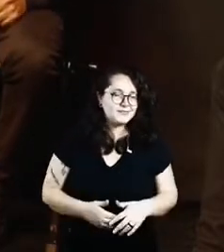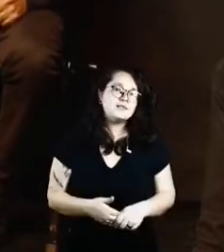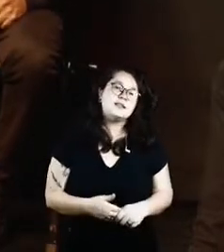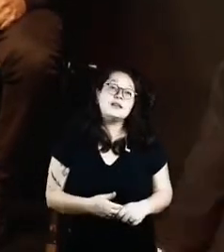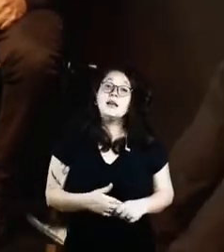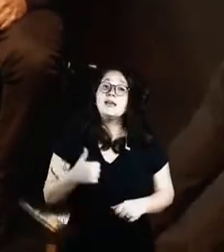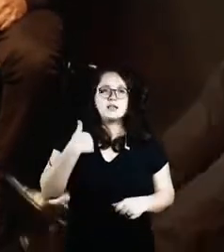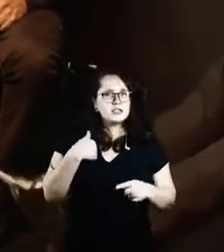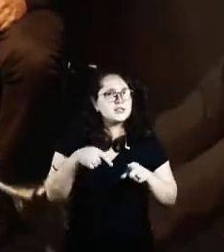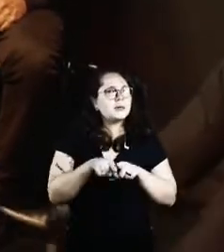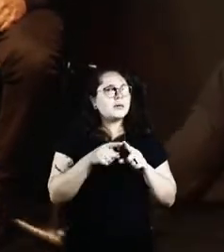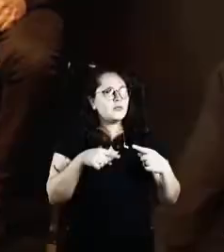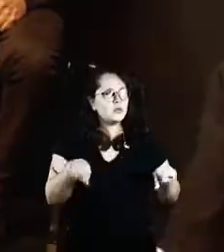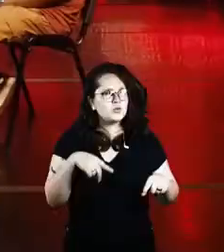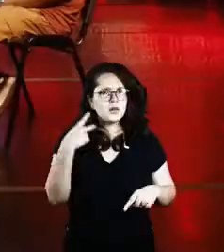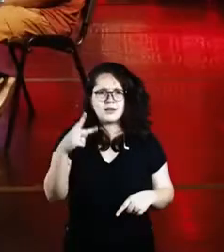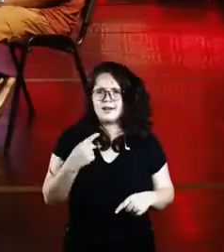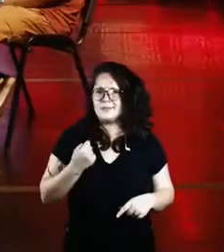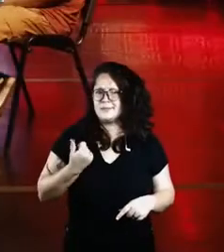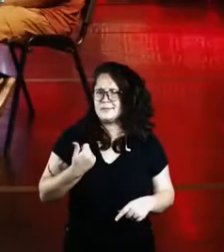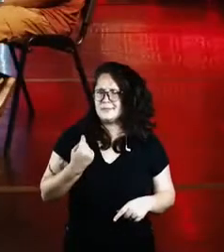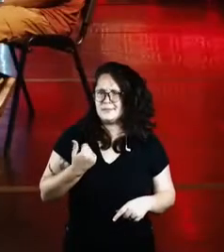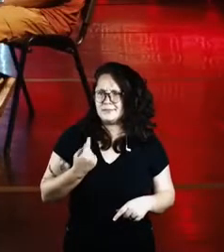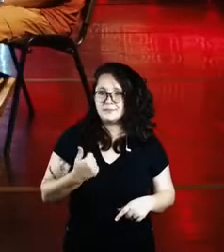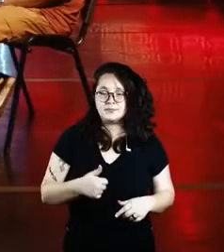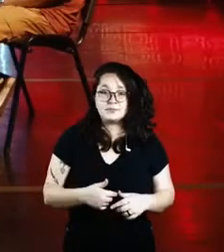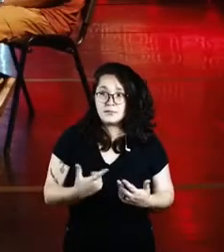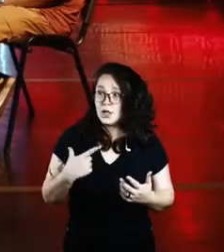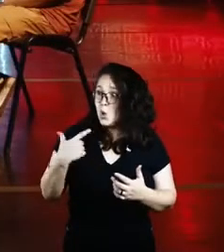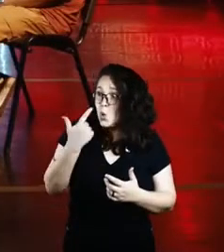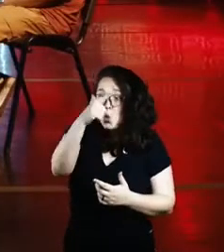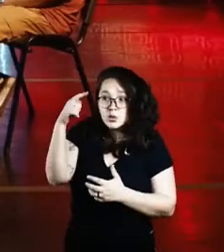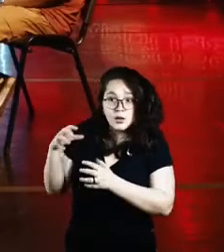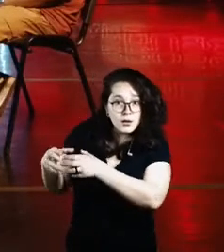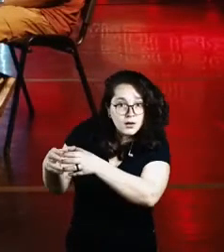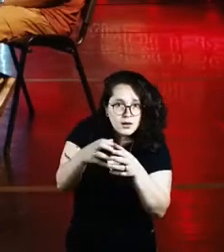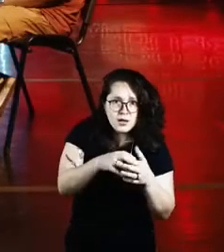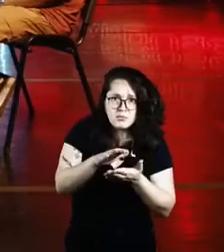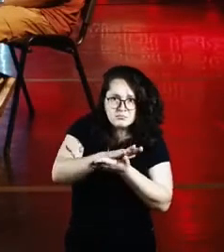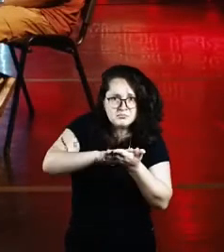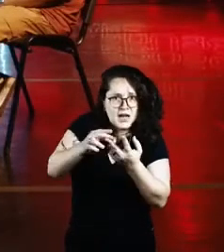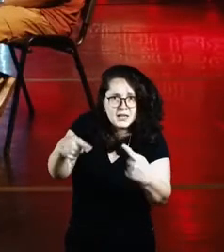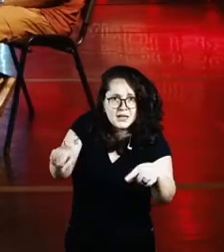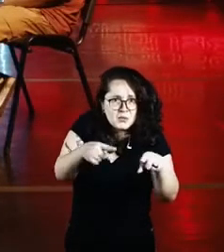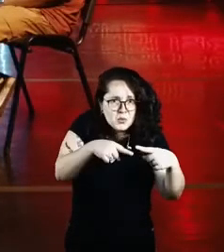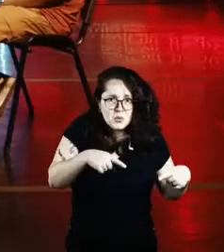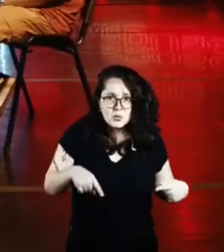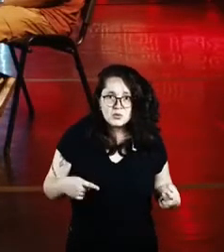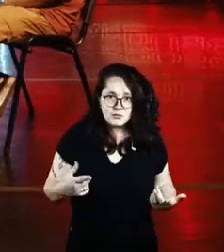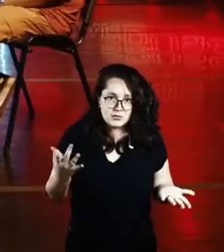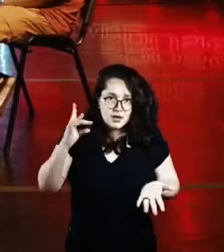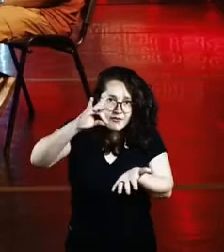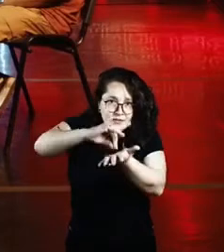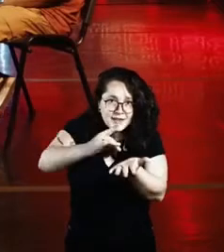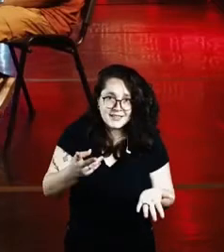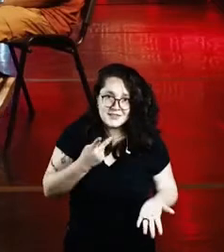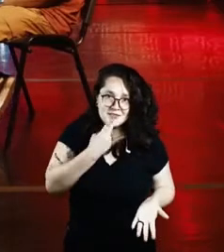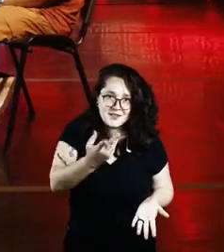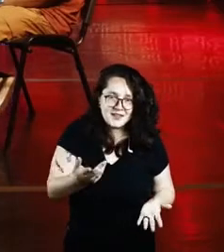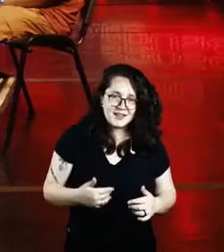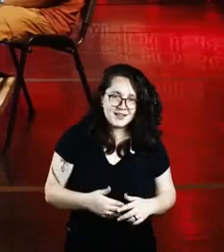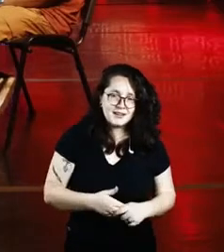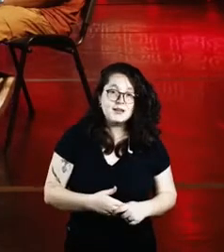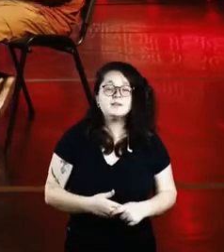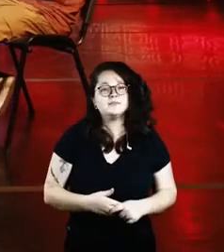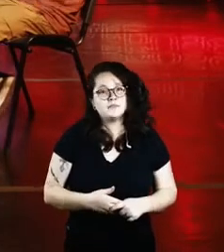música dele, né, Duda? Sim. Muitas equipes também não tocavam. Vamos ser realistas, entendeu? Vamos ser realistas. Eu comecei